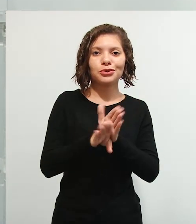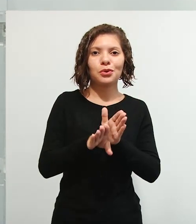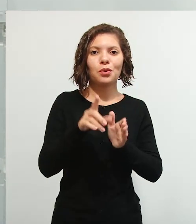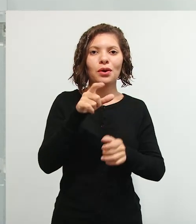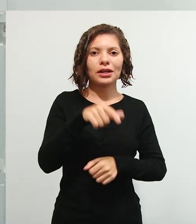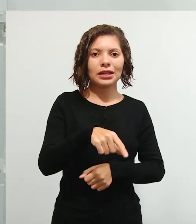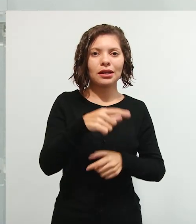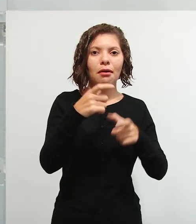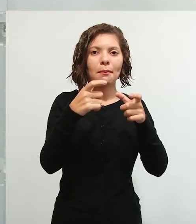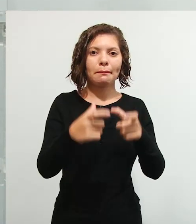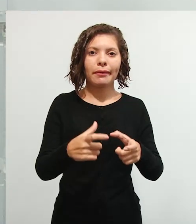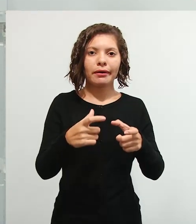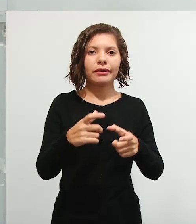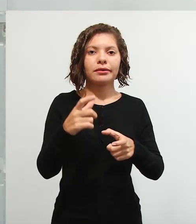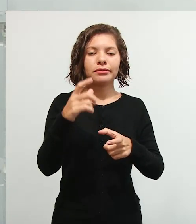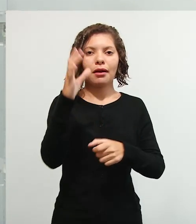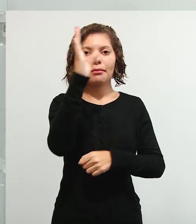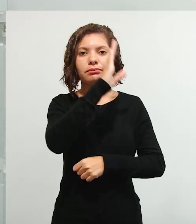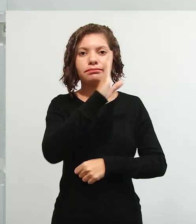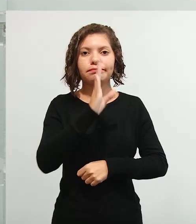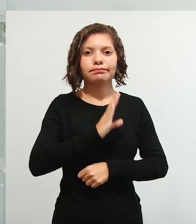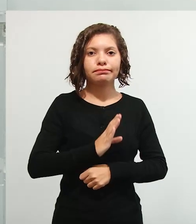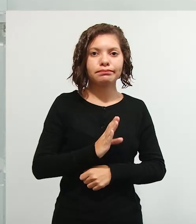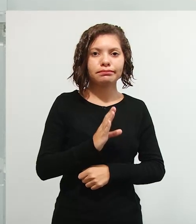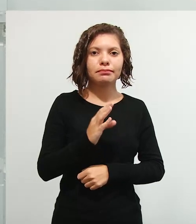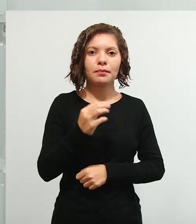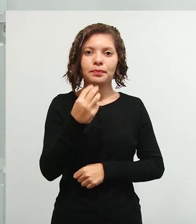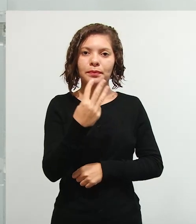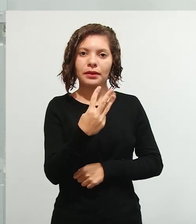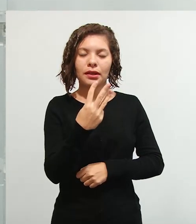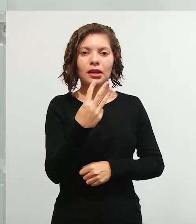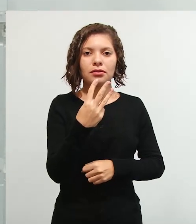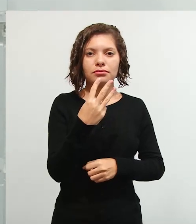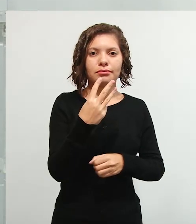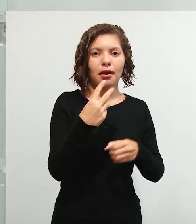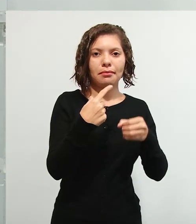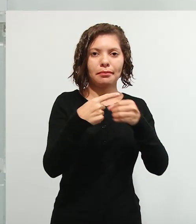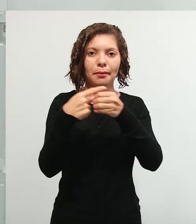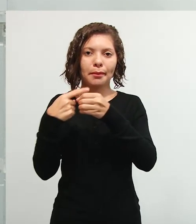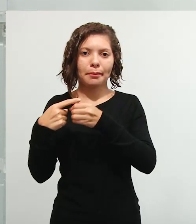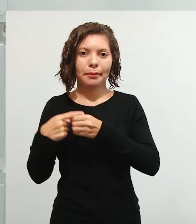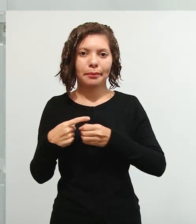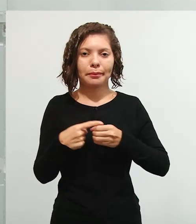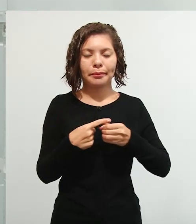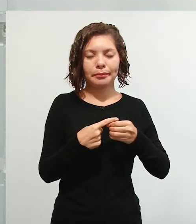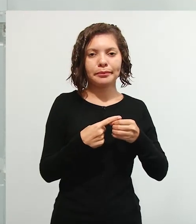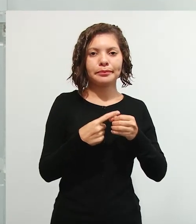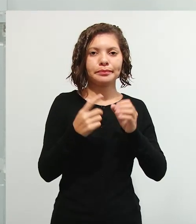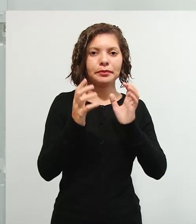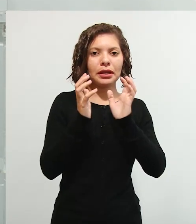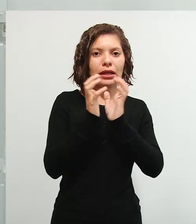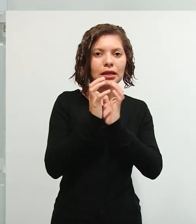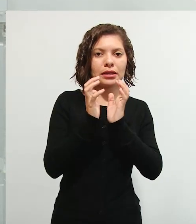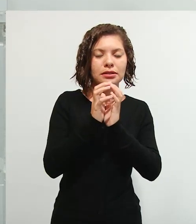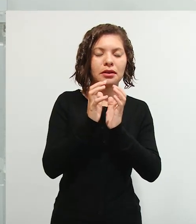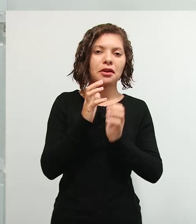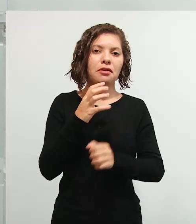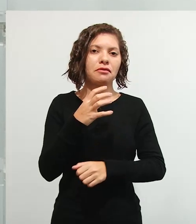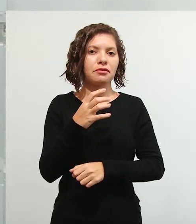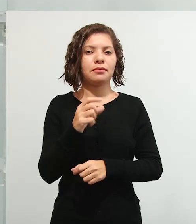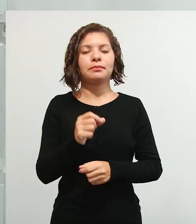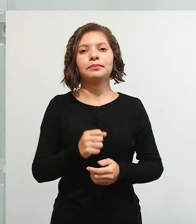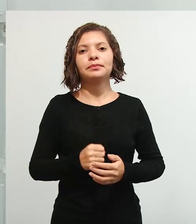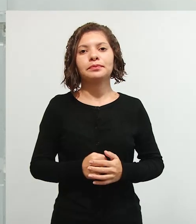Brasil. Fundamentalmente em 3 portos: Recife, Bahia, Recife, Salvador, e